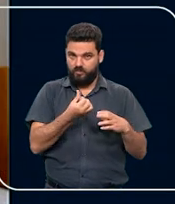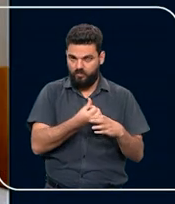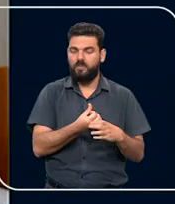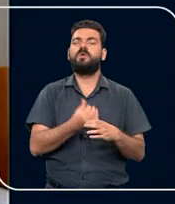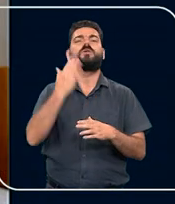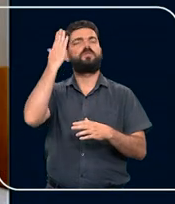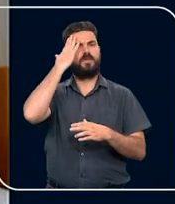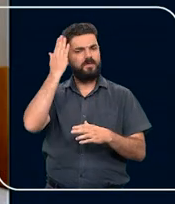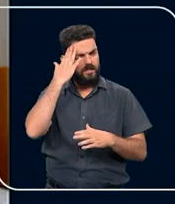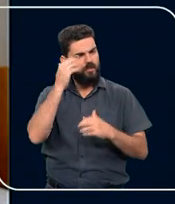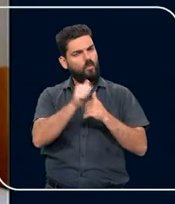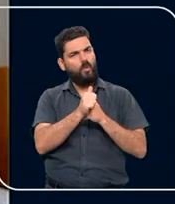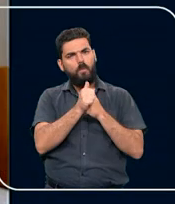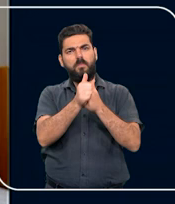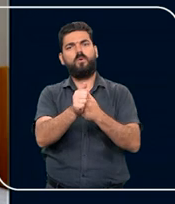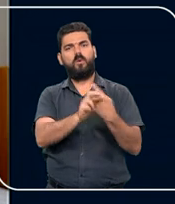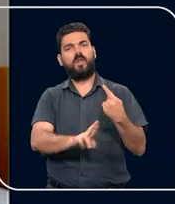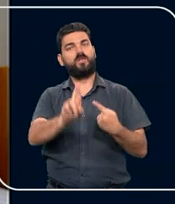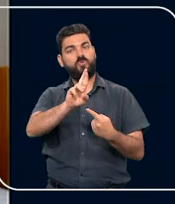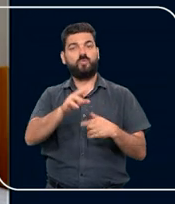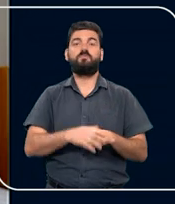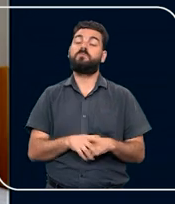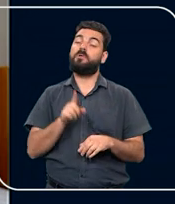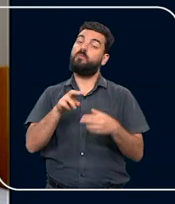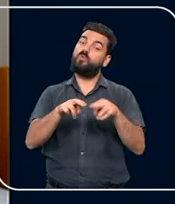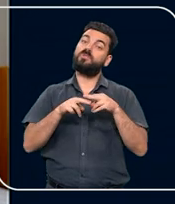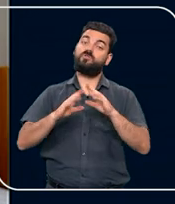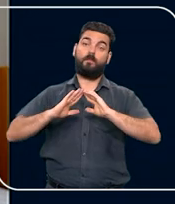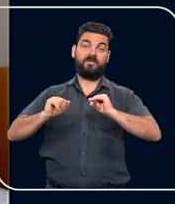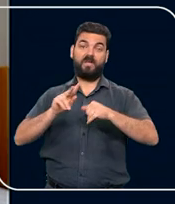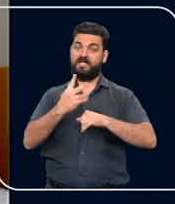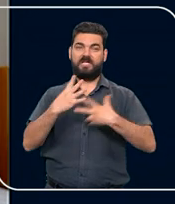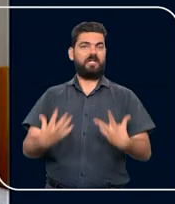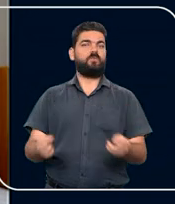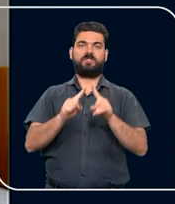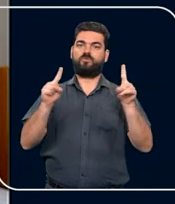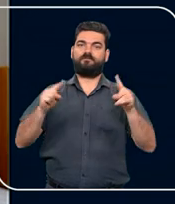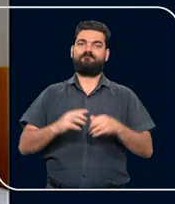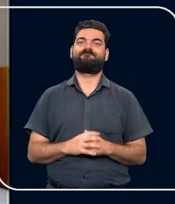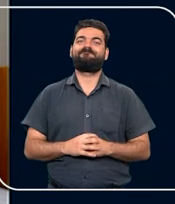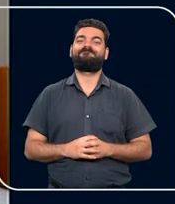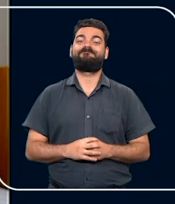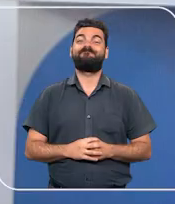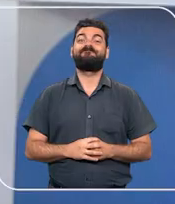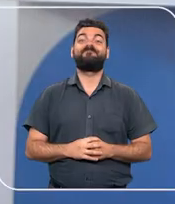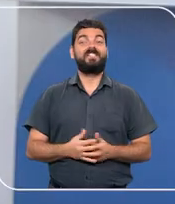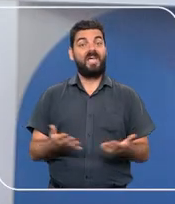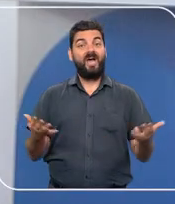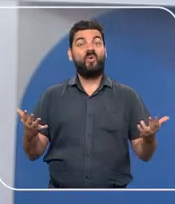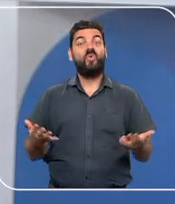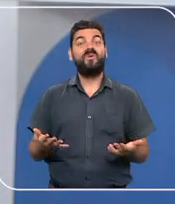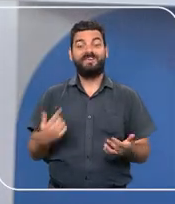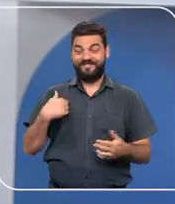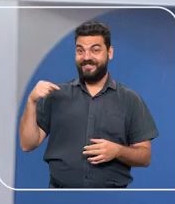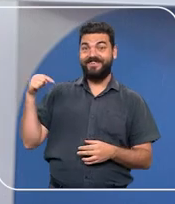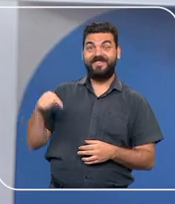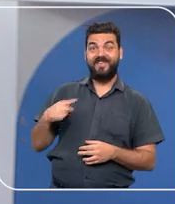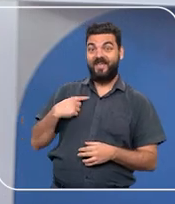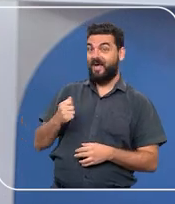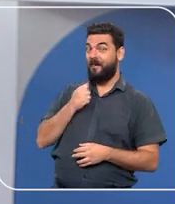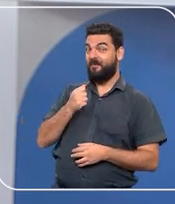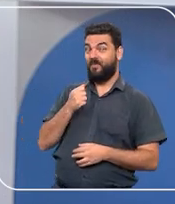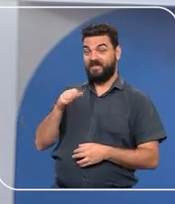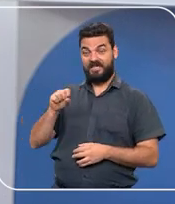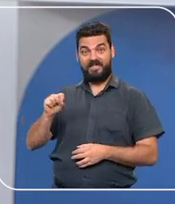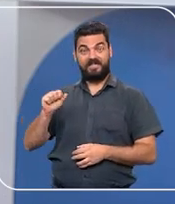sexta turma seguiram o entendimento do relator e assim negaram o pedido de abesc Corpus e agora a gente recebe